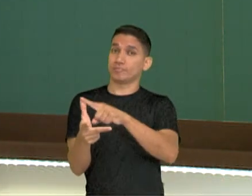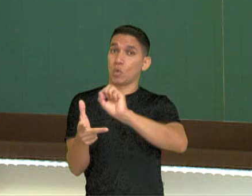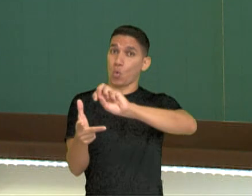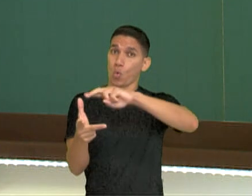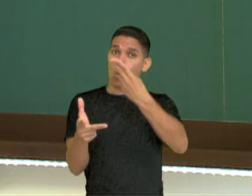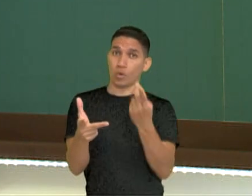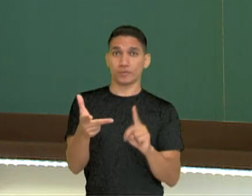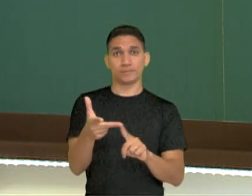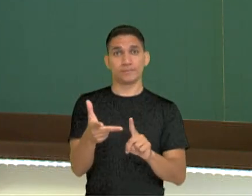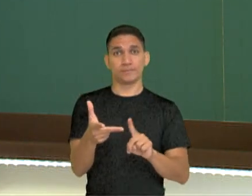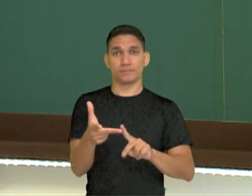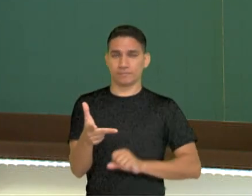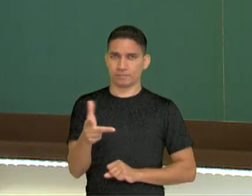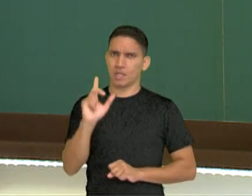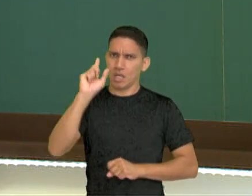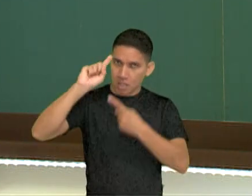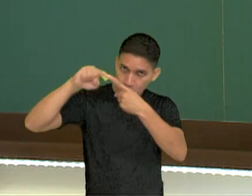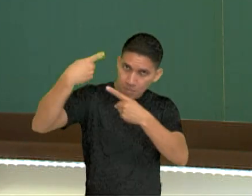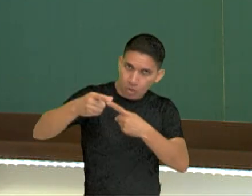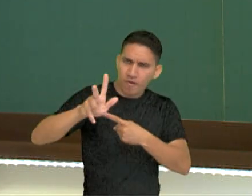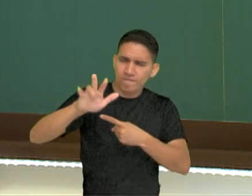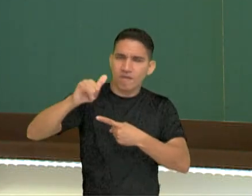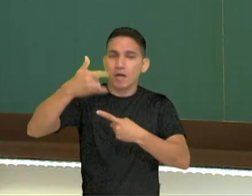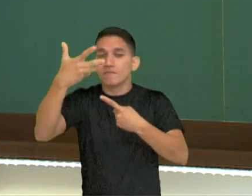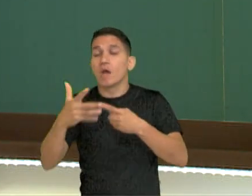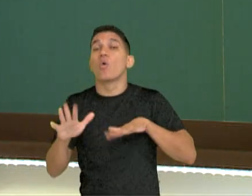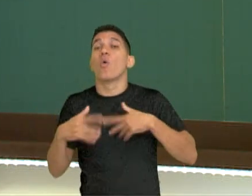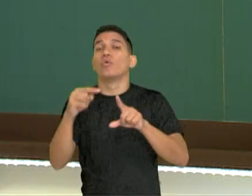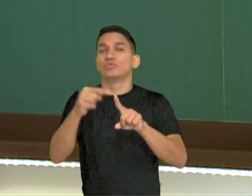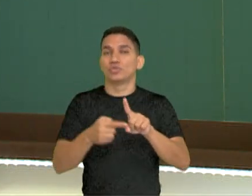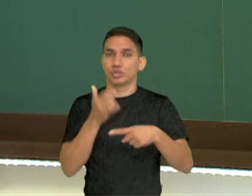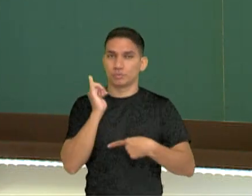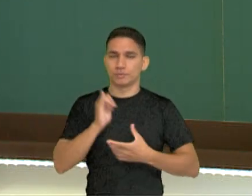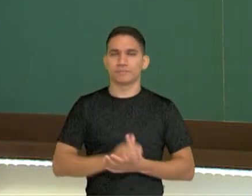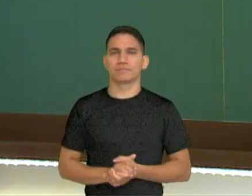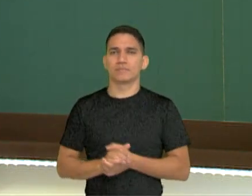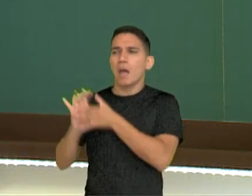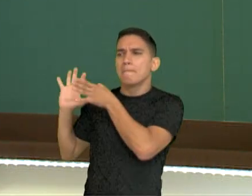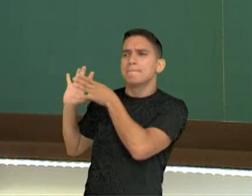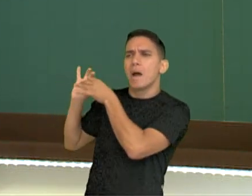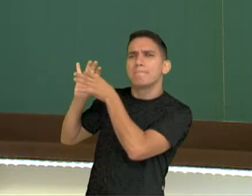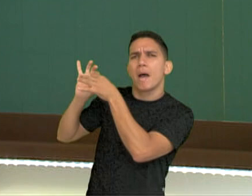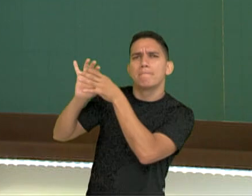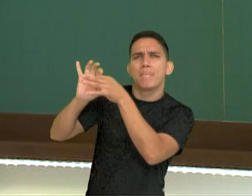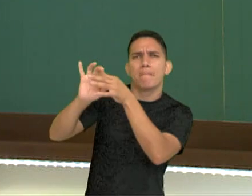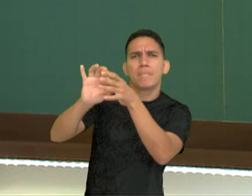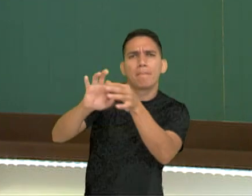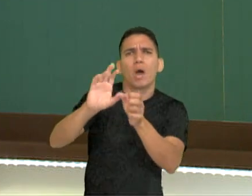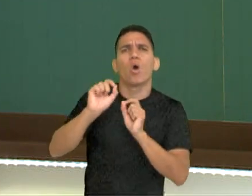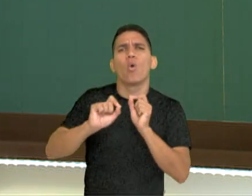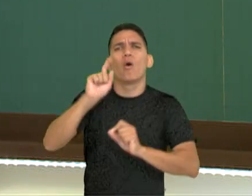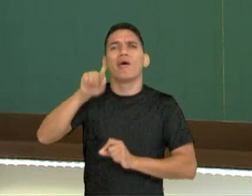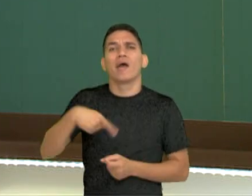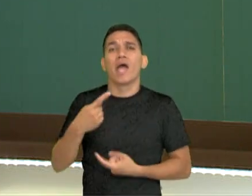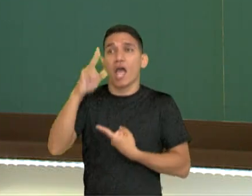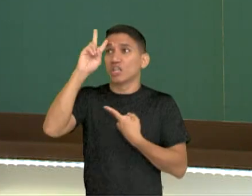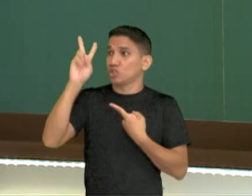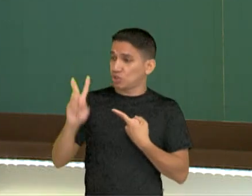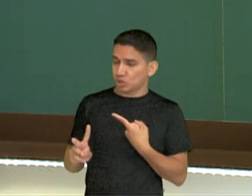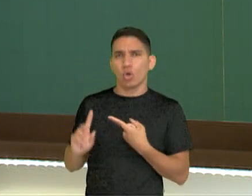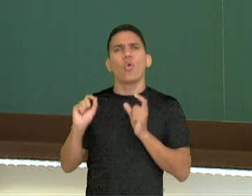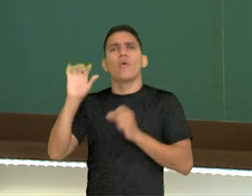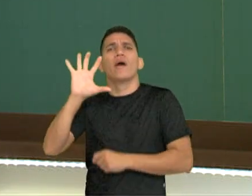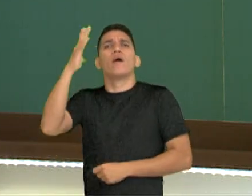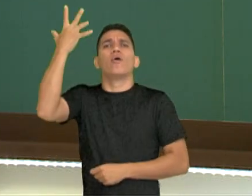terceira pessoa. Depois nós vamos ver os tipos de narrador. Enredo. É a história que é contada em si. O que acontece na